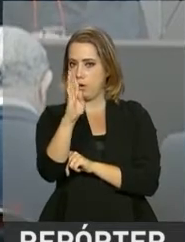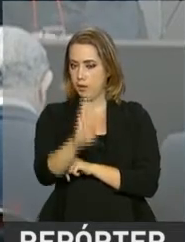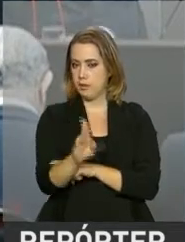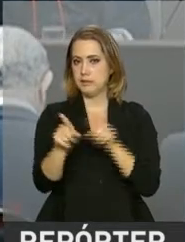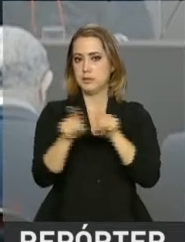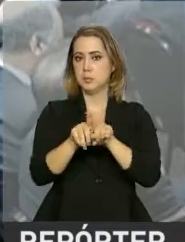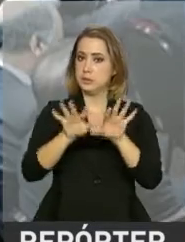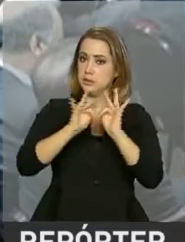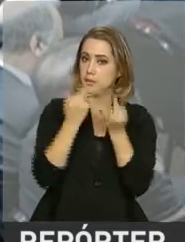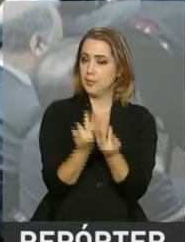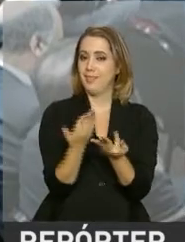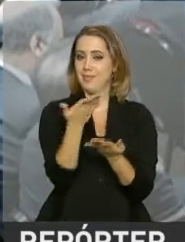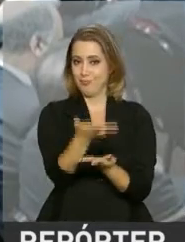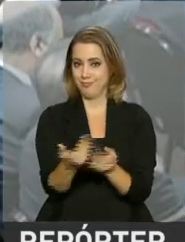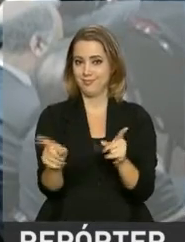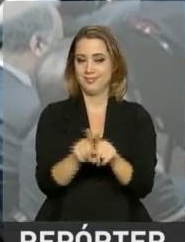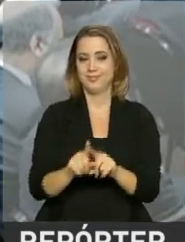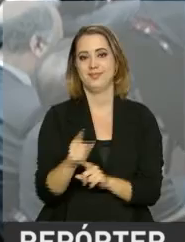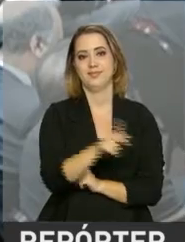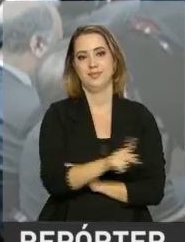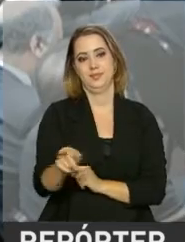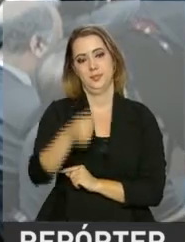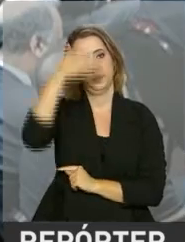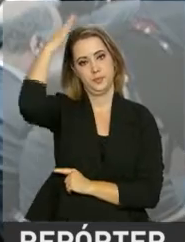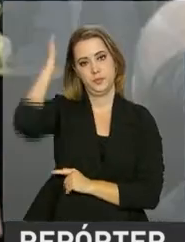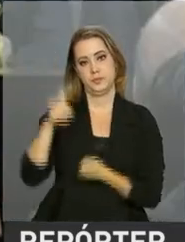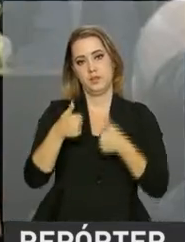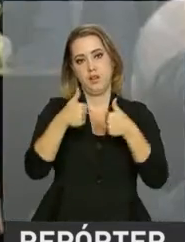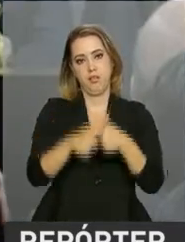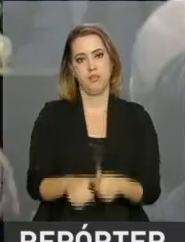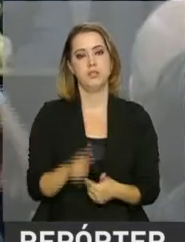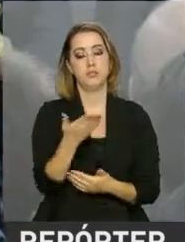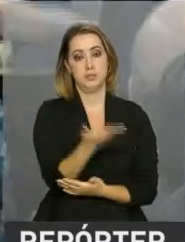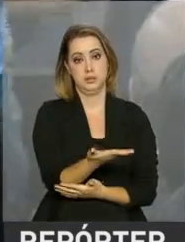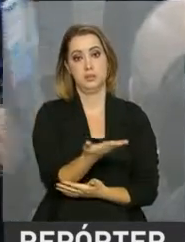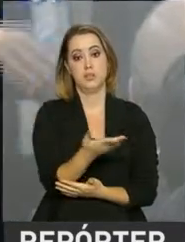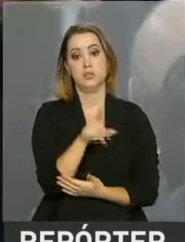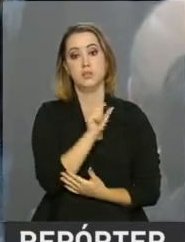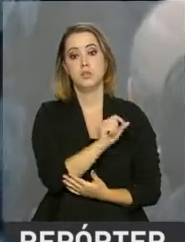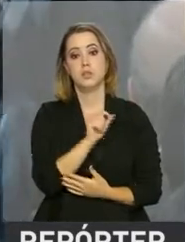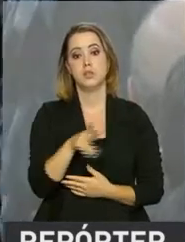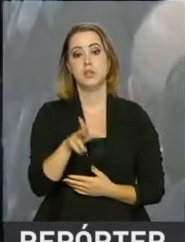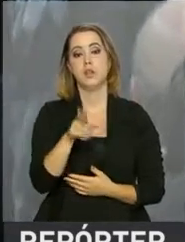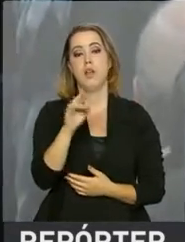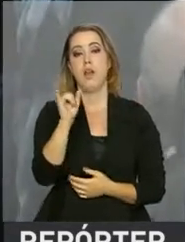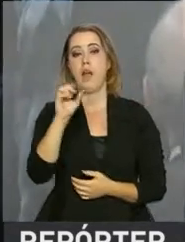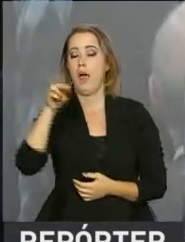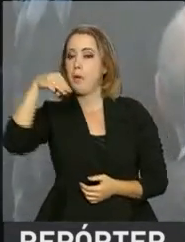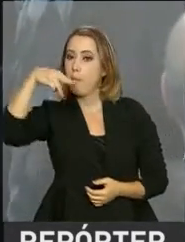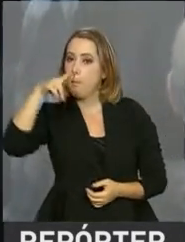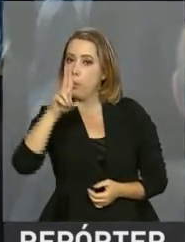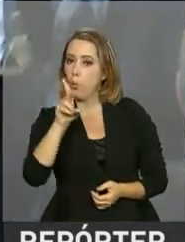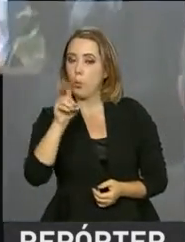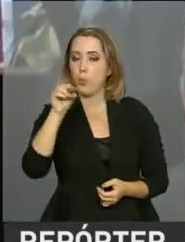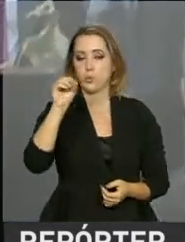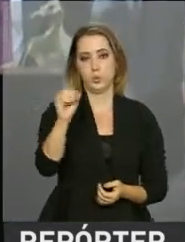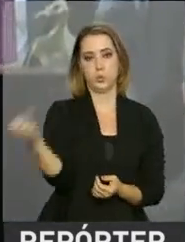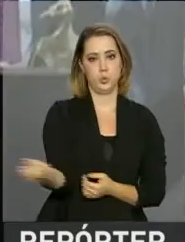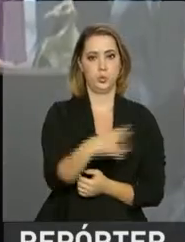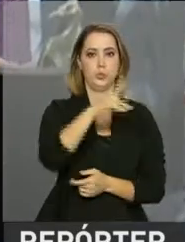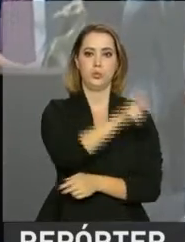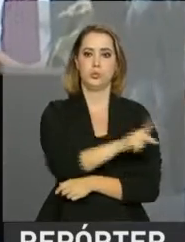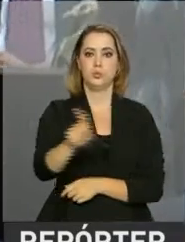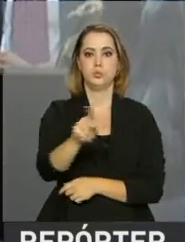presidente Michel Temer estava entre os principais convidados. Raimundo Carreiro tomou posse como presidente do TCU para